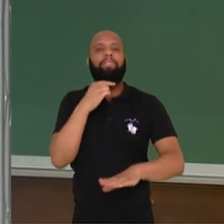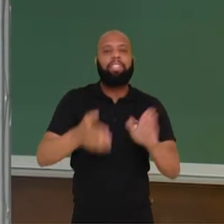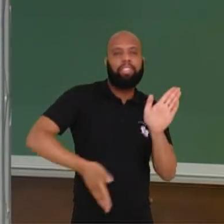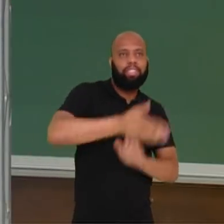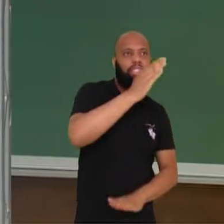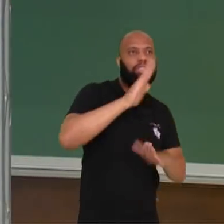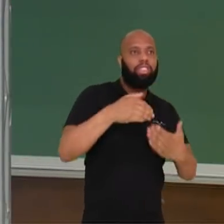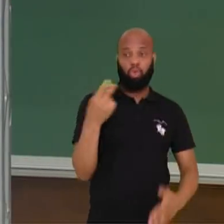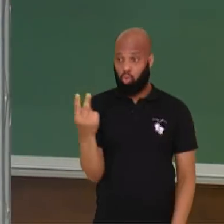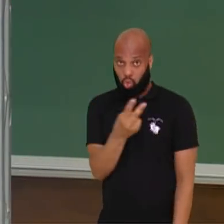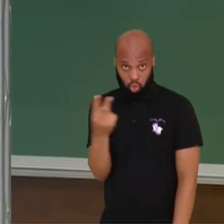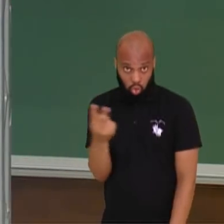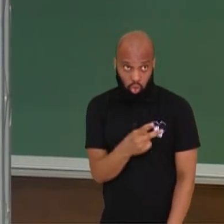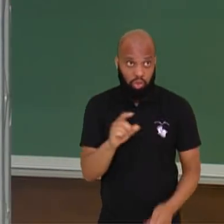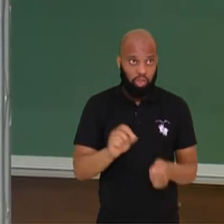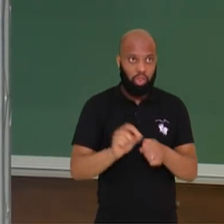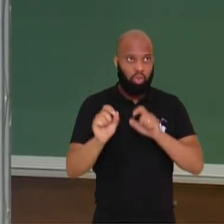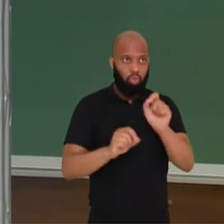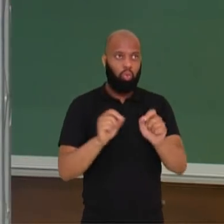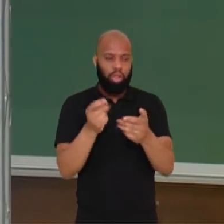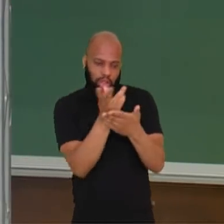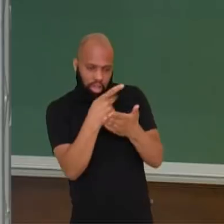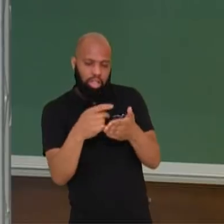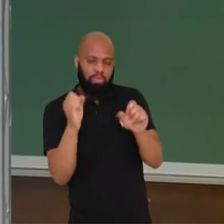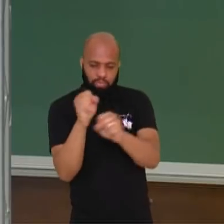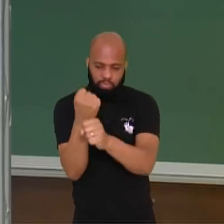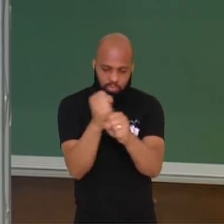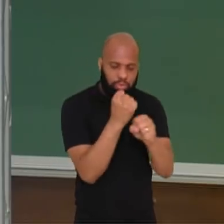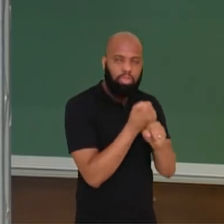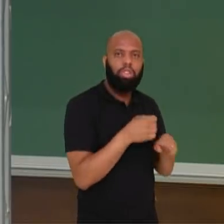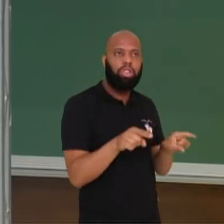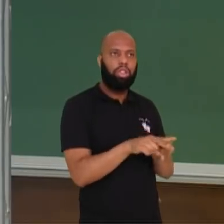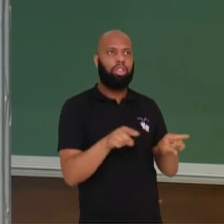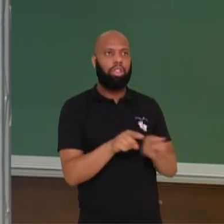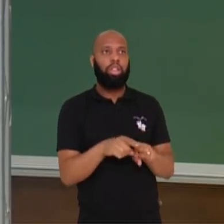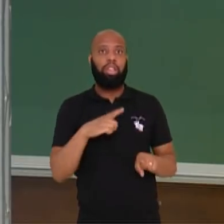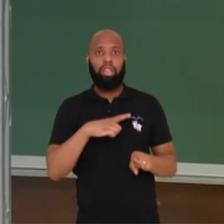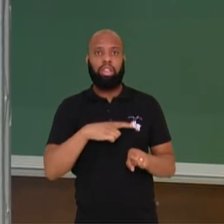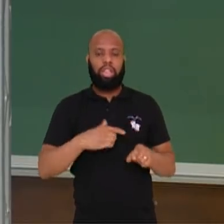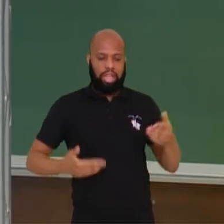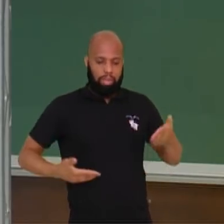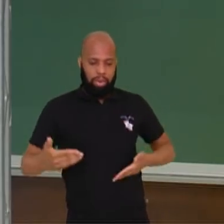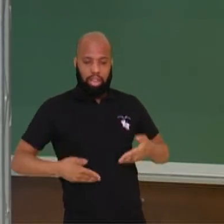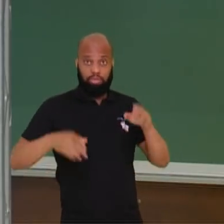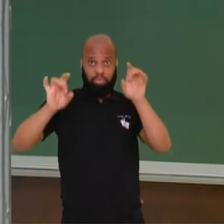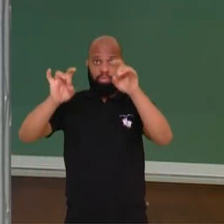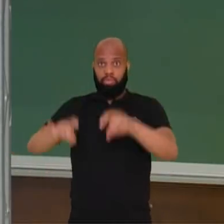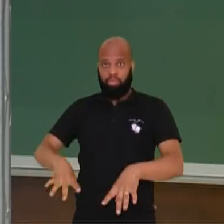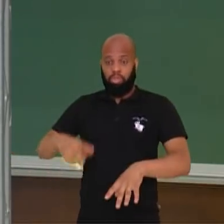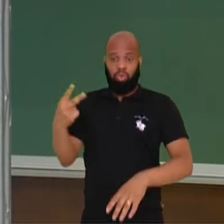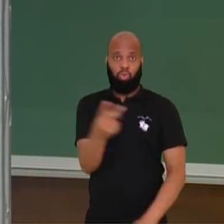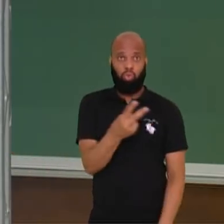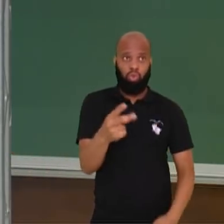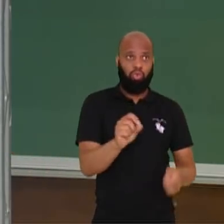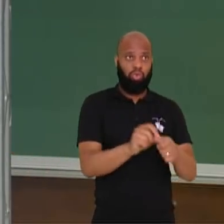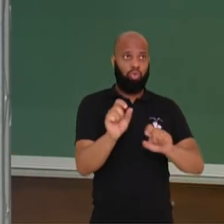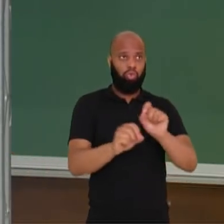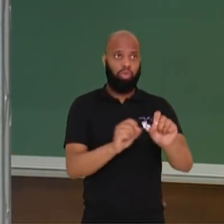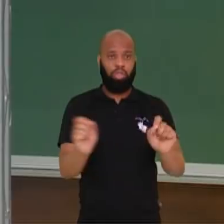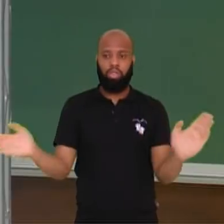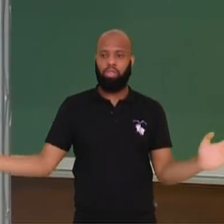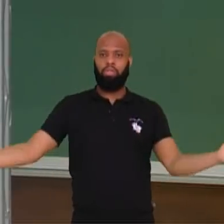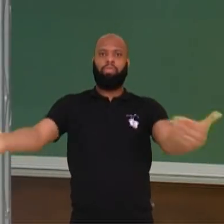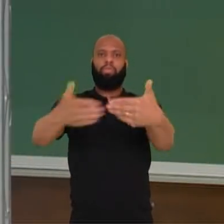Dédalo e seu filho Ícaro desenham e constroem. Os últimos empregados saem e Dédalo e Ícaro fecham as